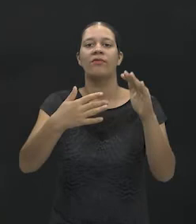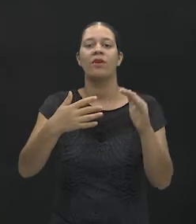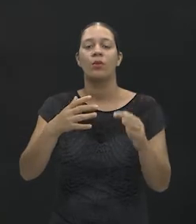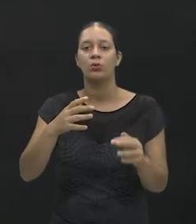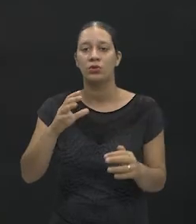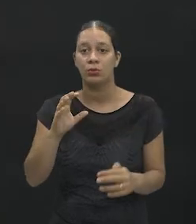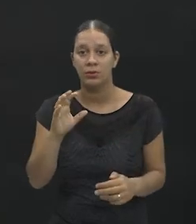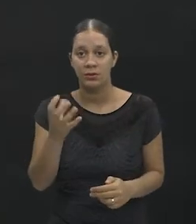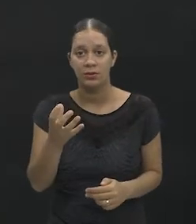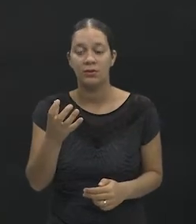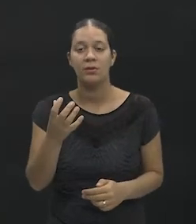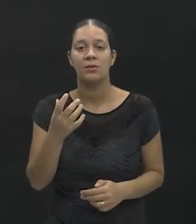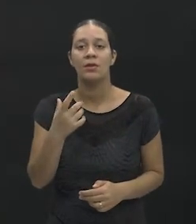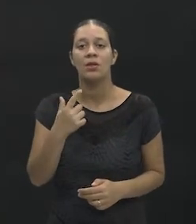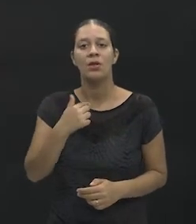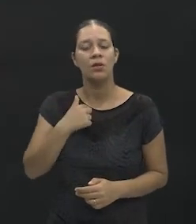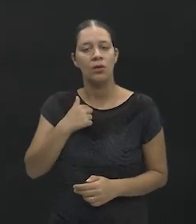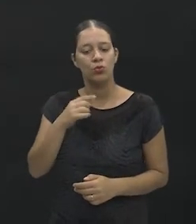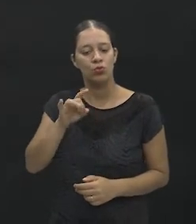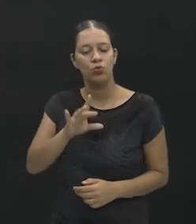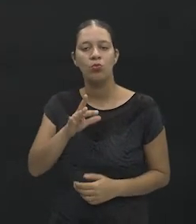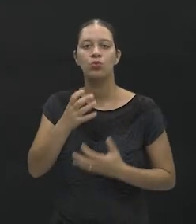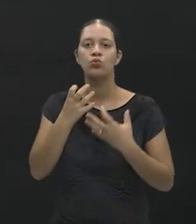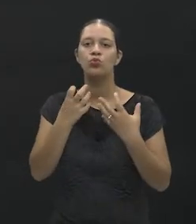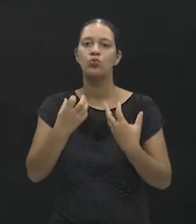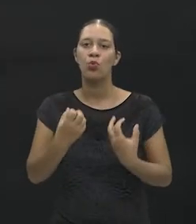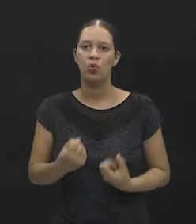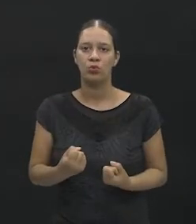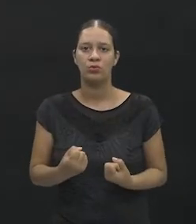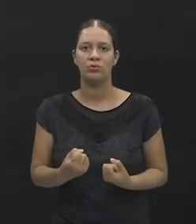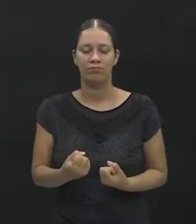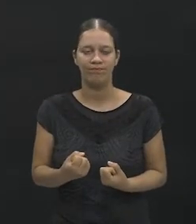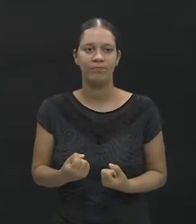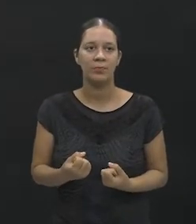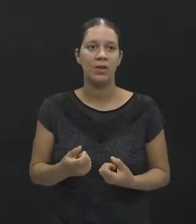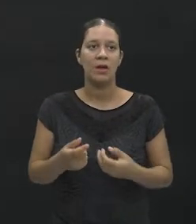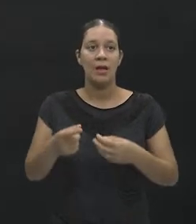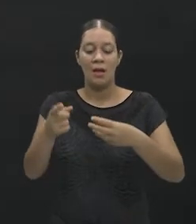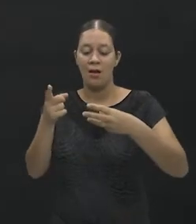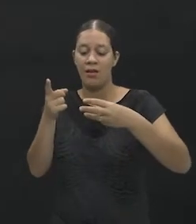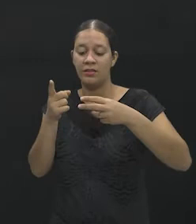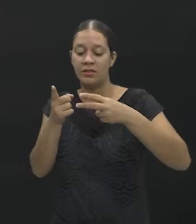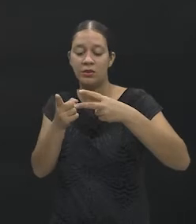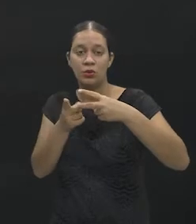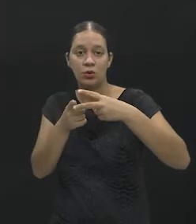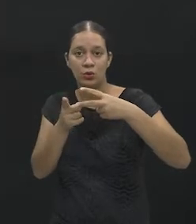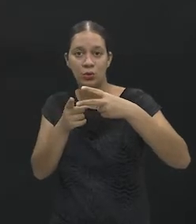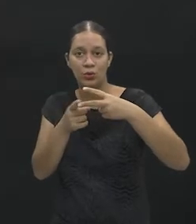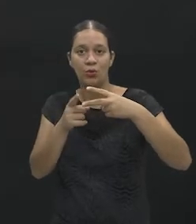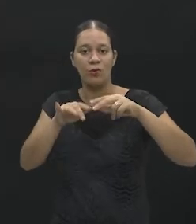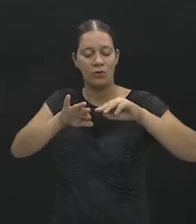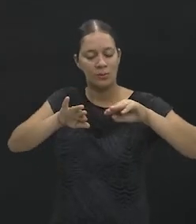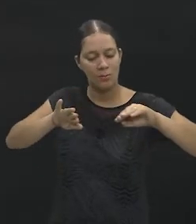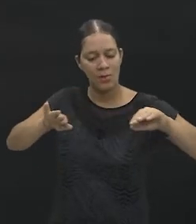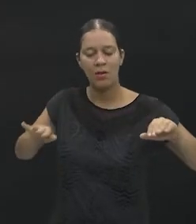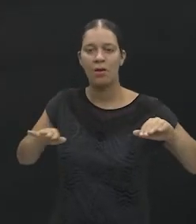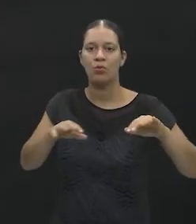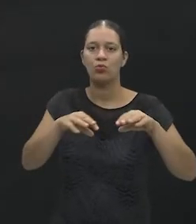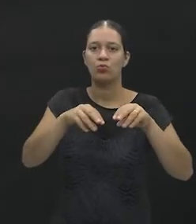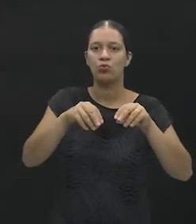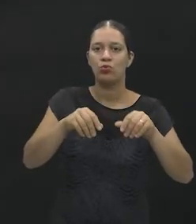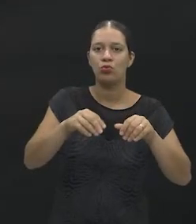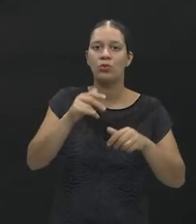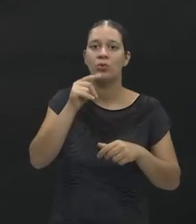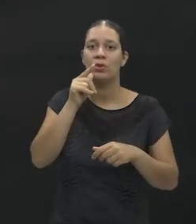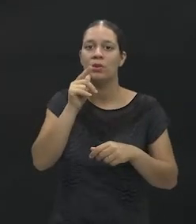vai acontecendo, eu só consigo ficar com a parte sólida. E na destilação simples, eu vou separar o sólido do